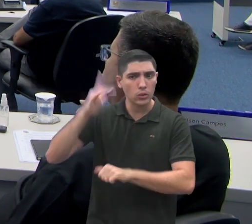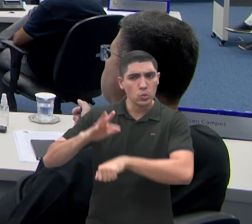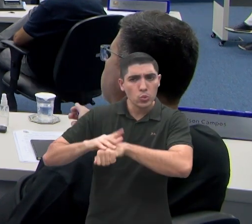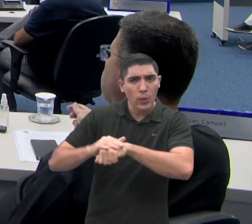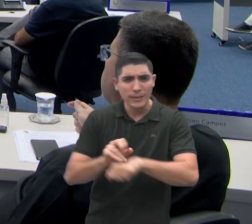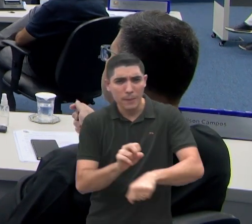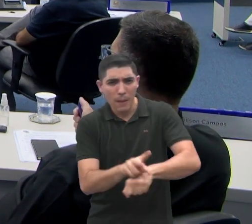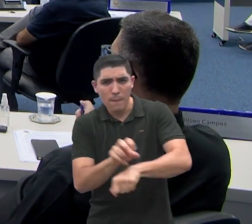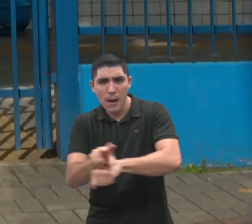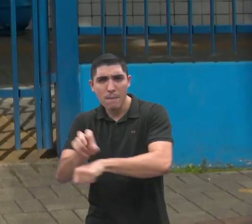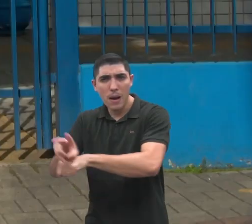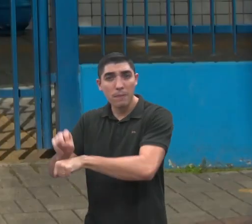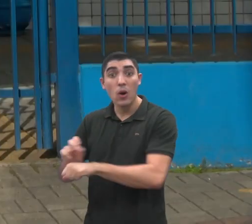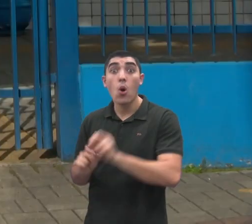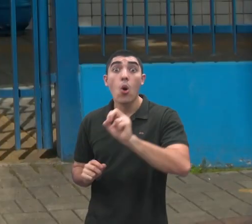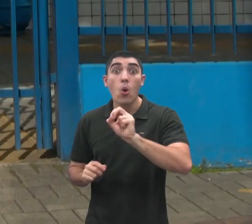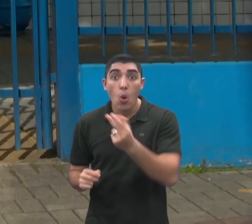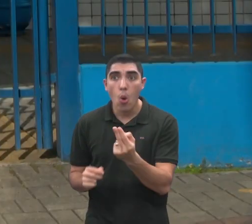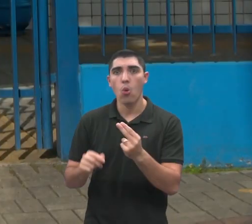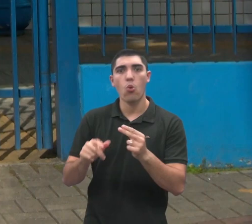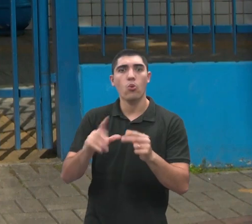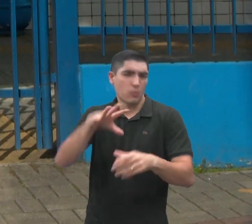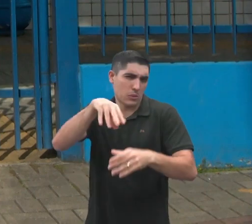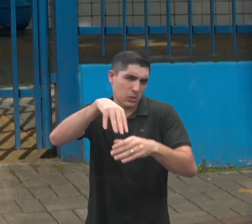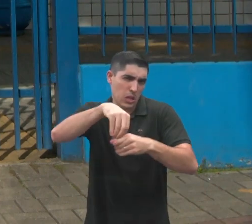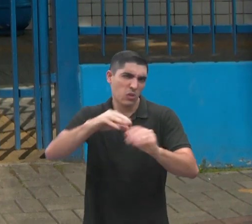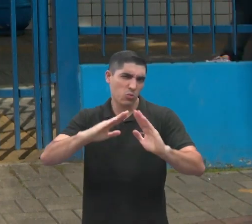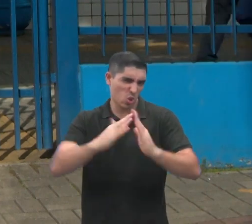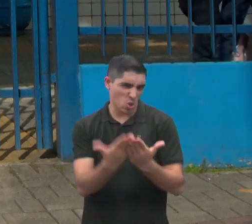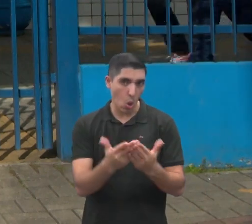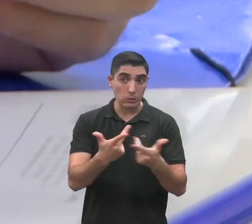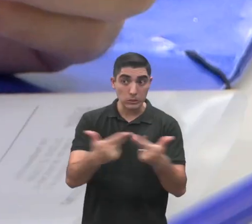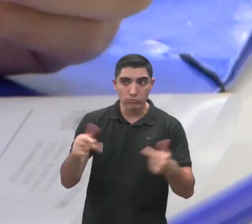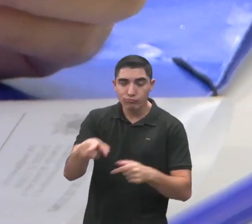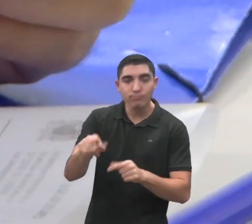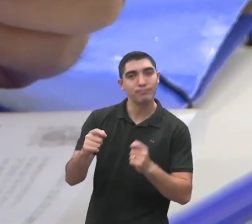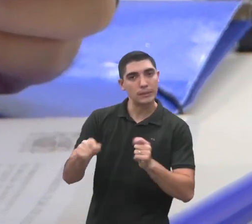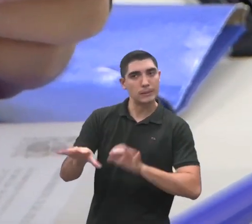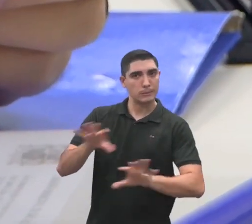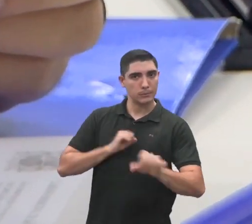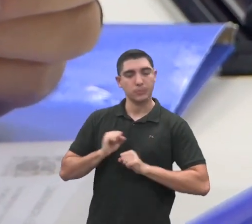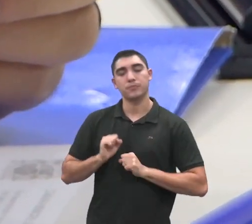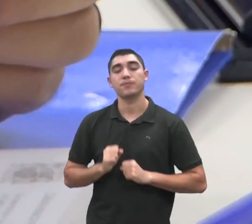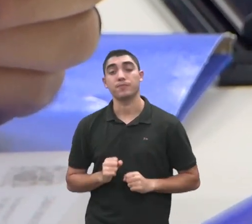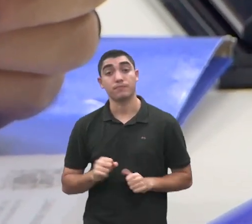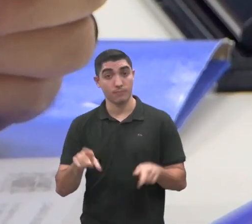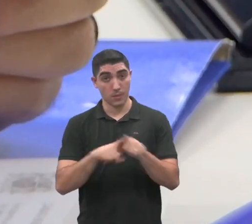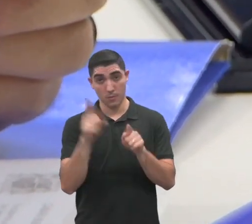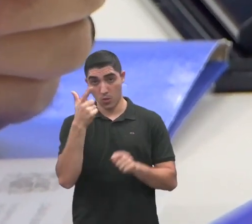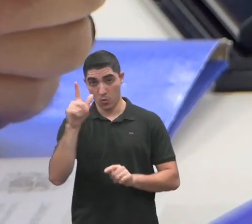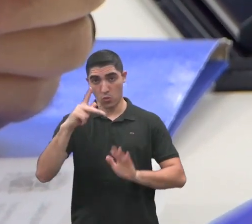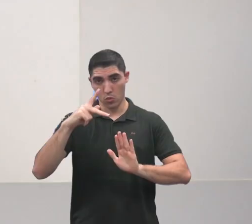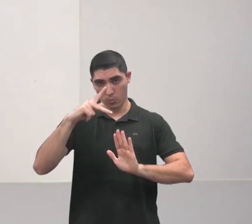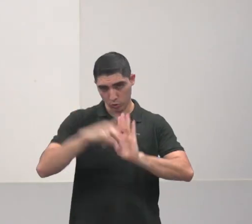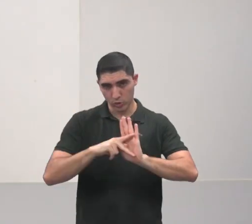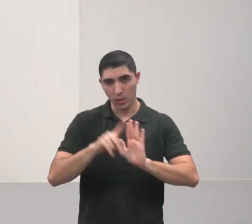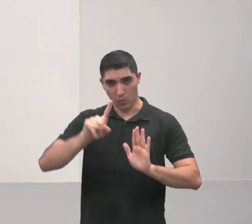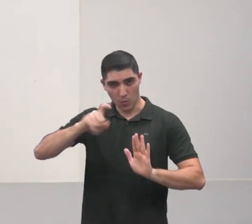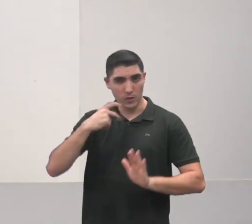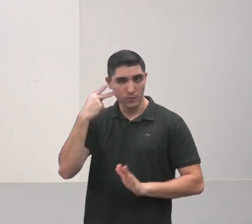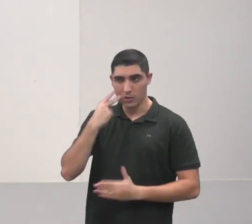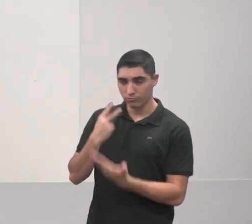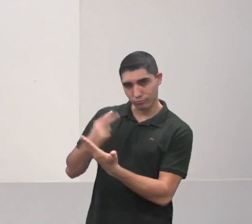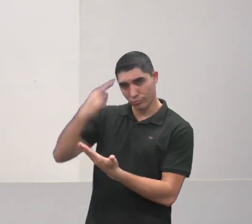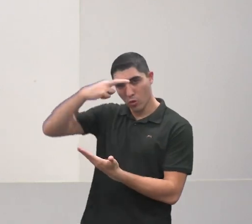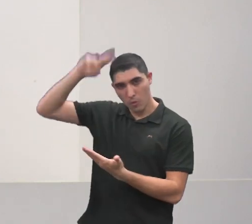doenças infecto-contagiosas ou contagiosas nas unidades de ensino. E também ao projeto em coparticipação do